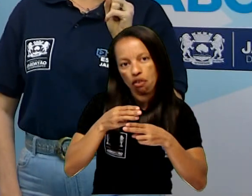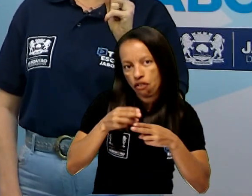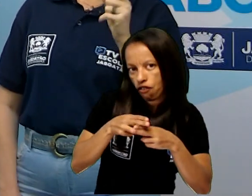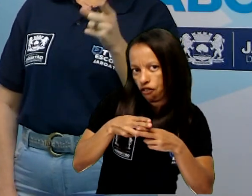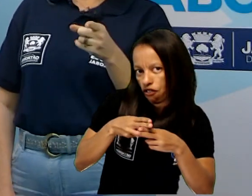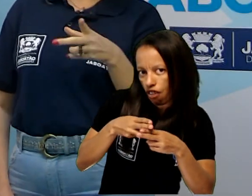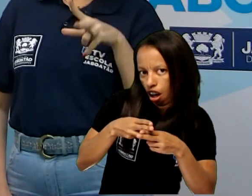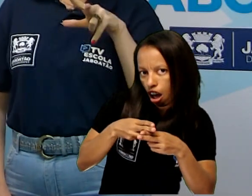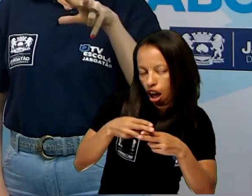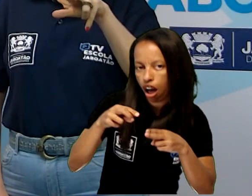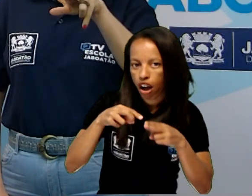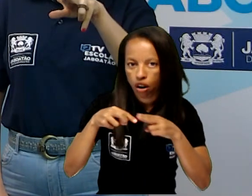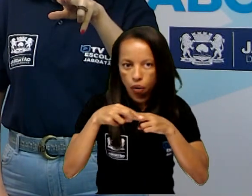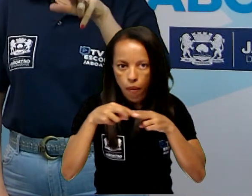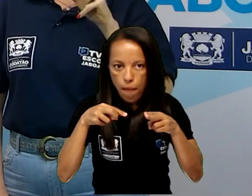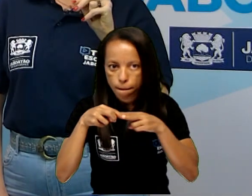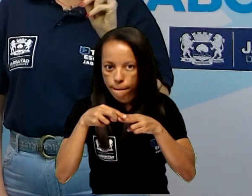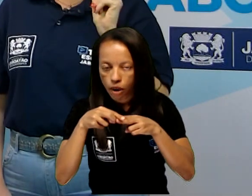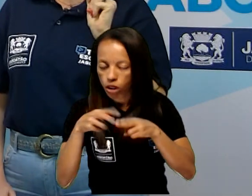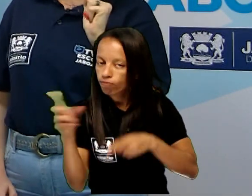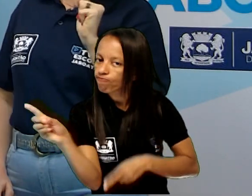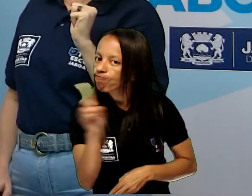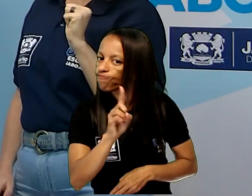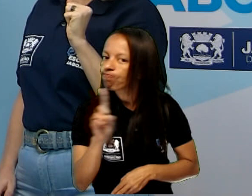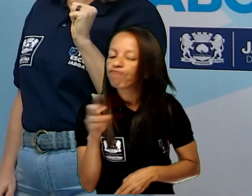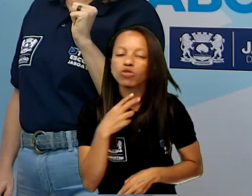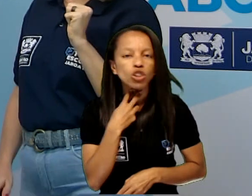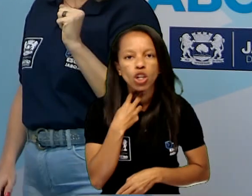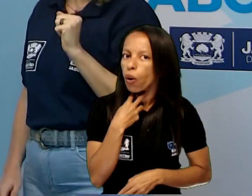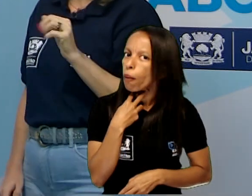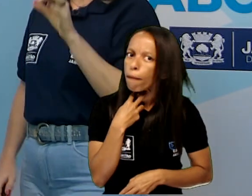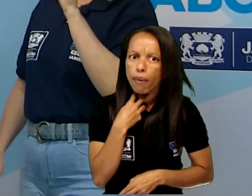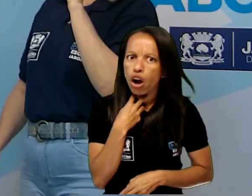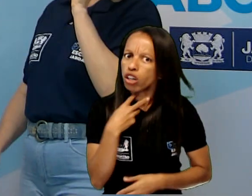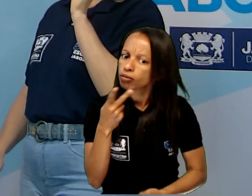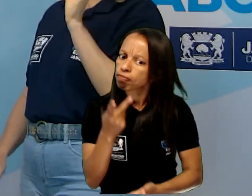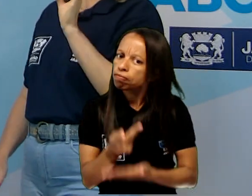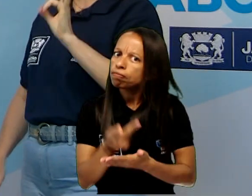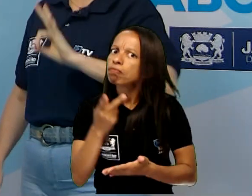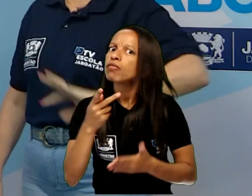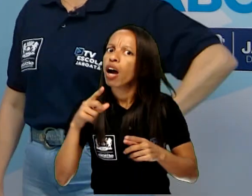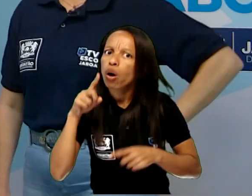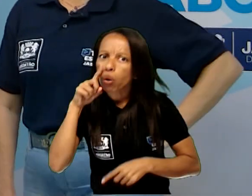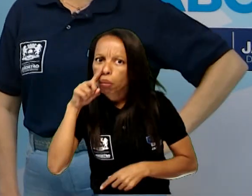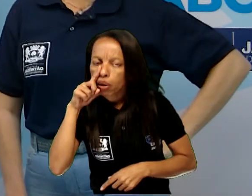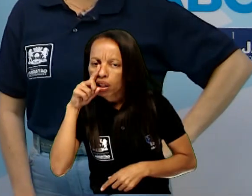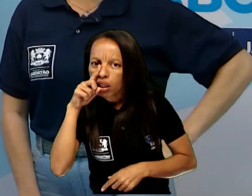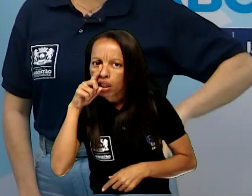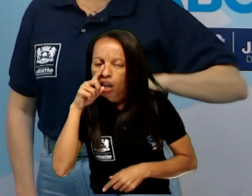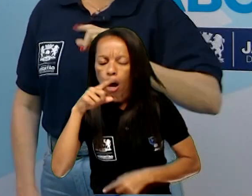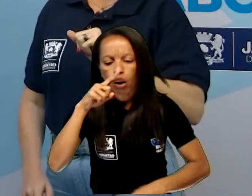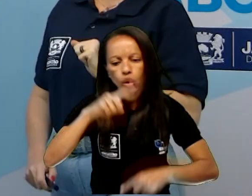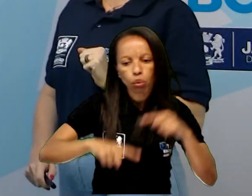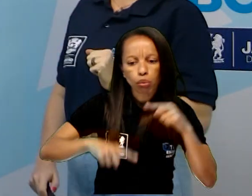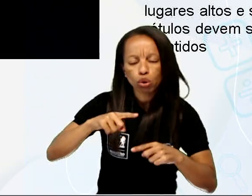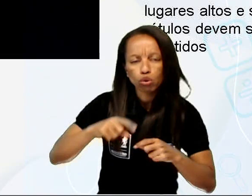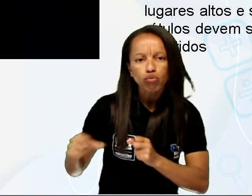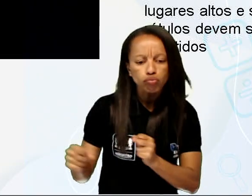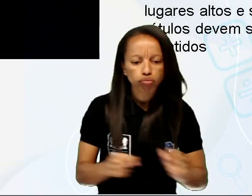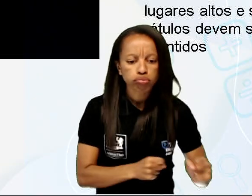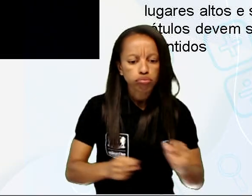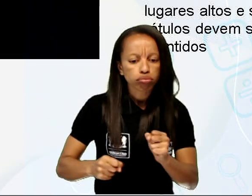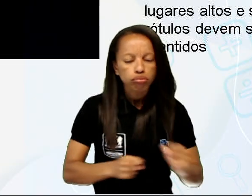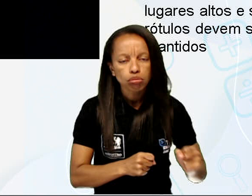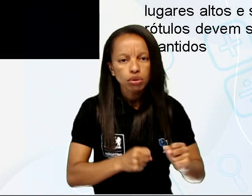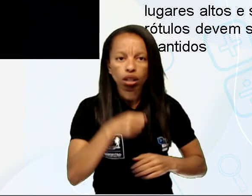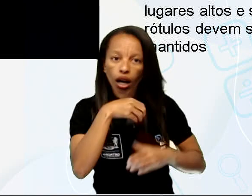com pontas afiadas, tá? Para não causar acidente. Produtos de limpeza devem ser armazenados